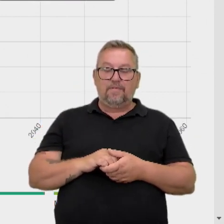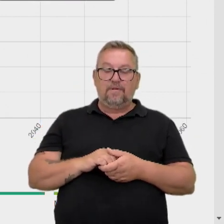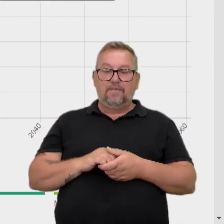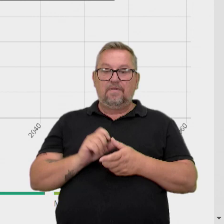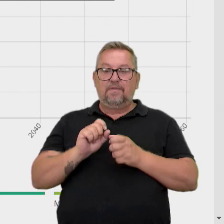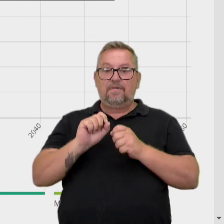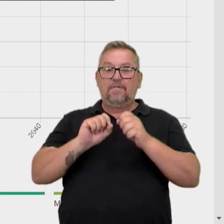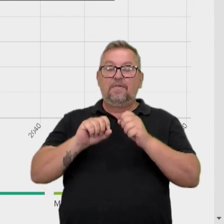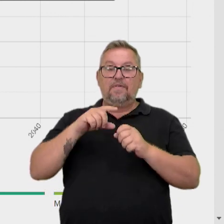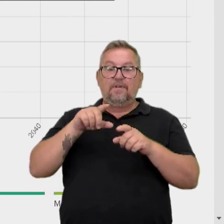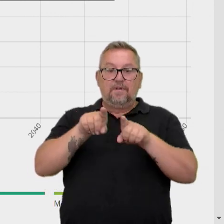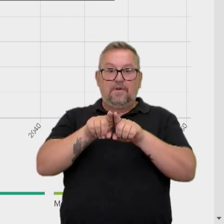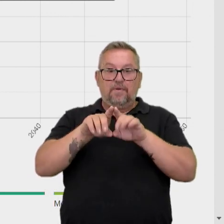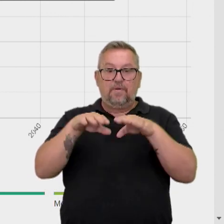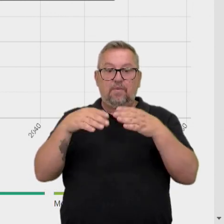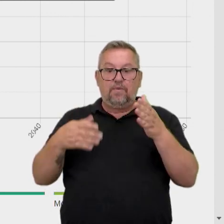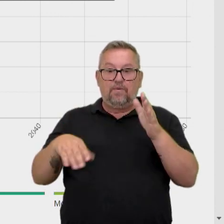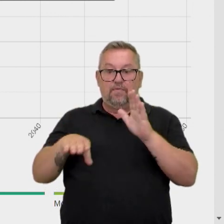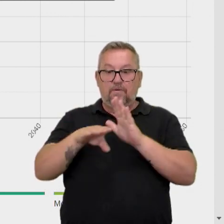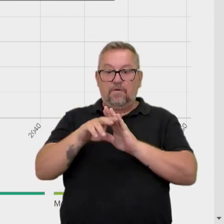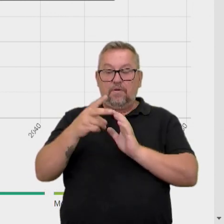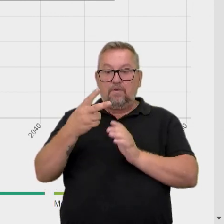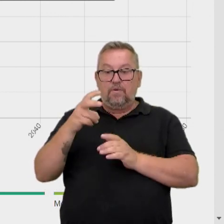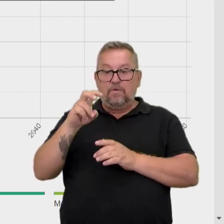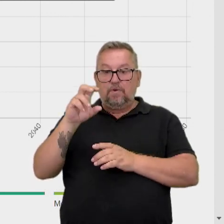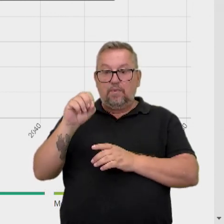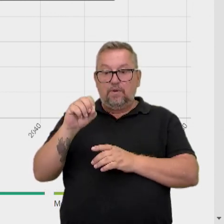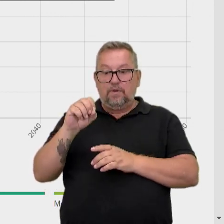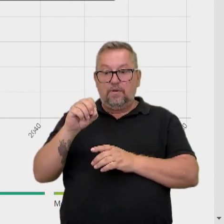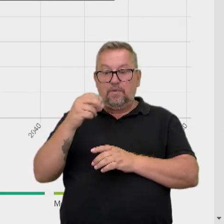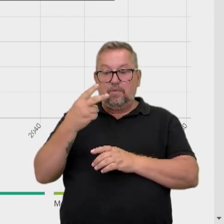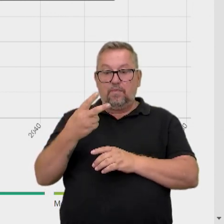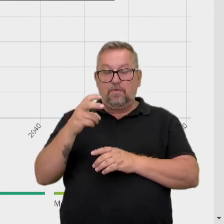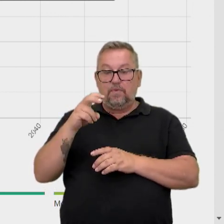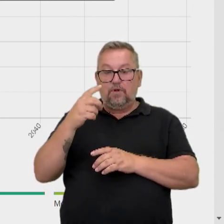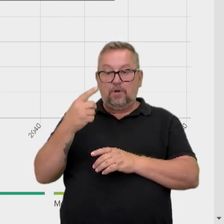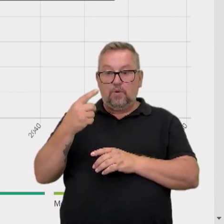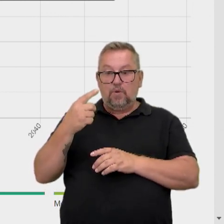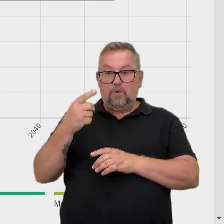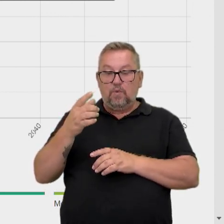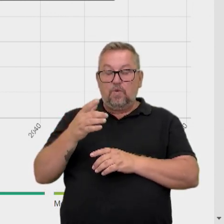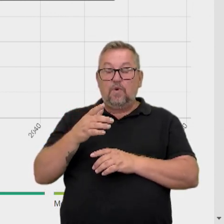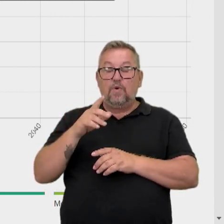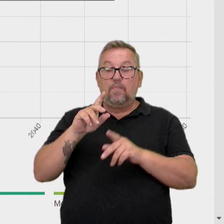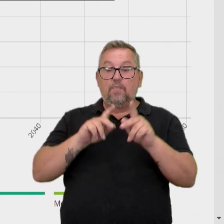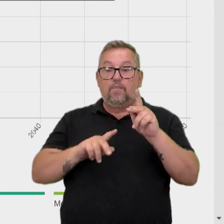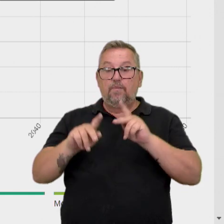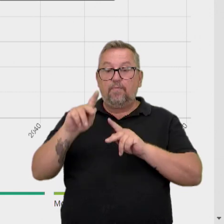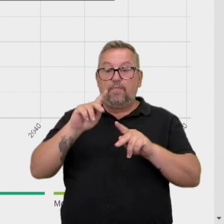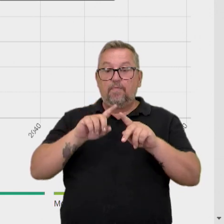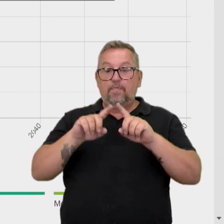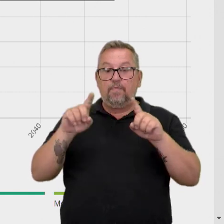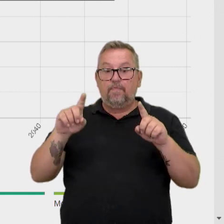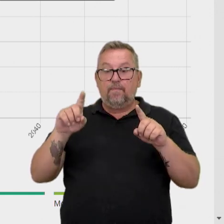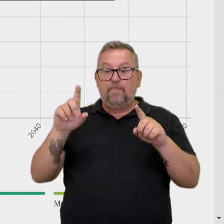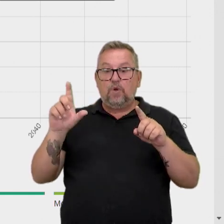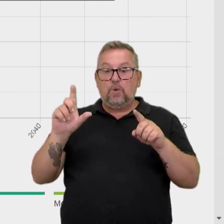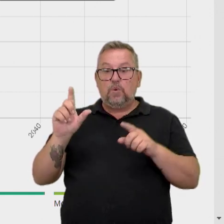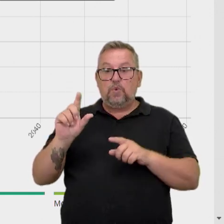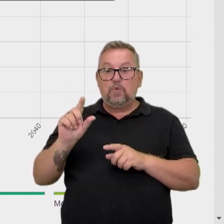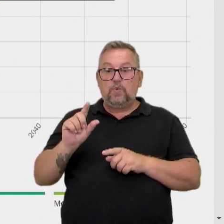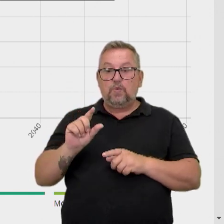51.405.000. E aí quando chega de 2050 para 2051, a população vai decrescendo, ó